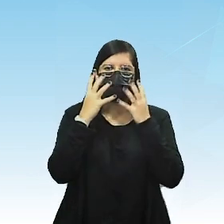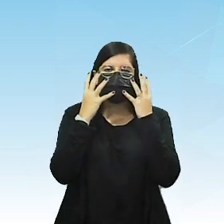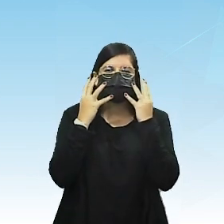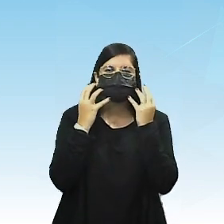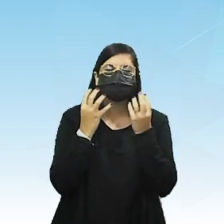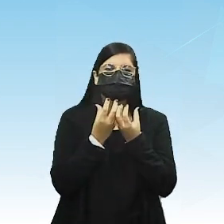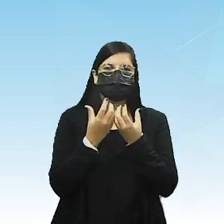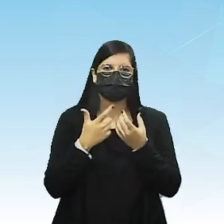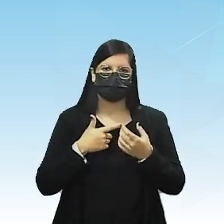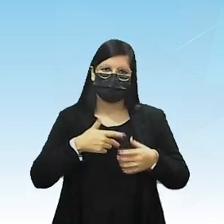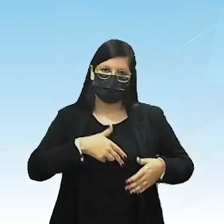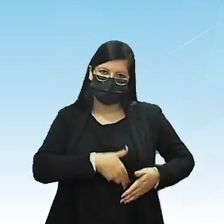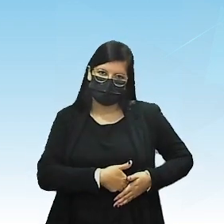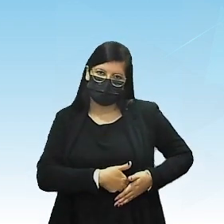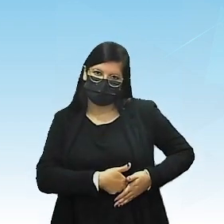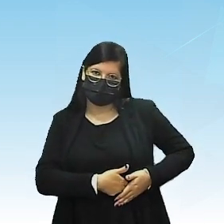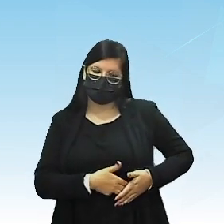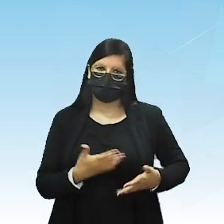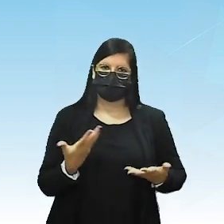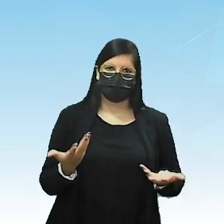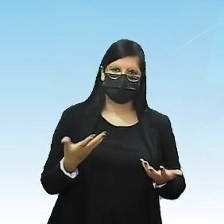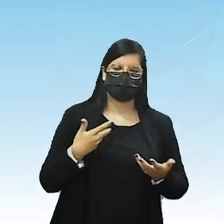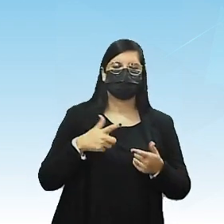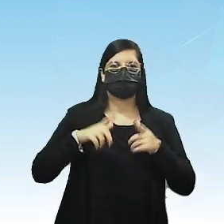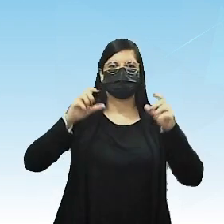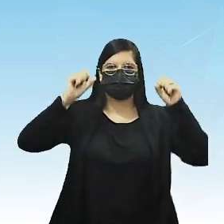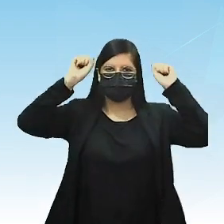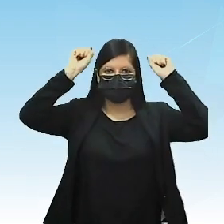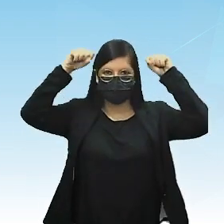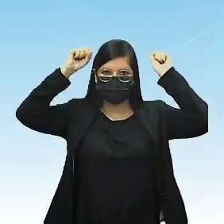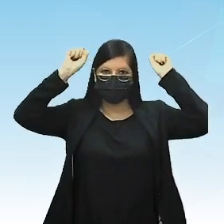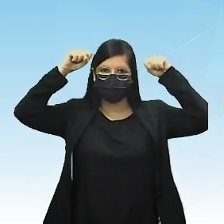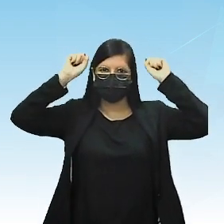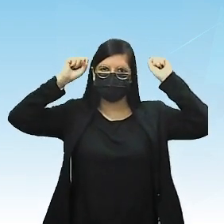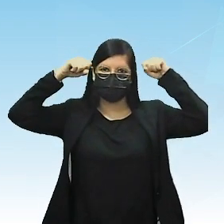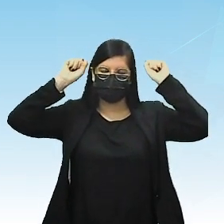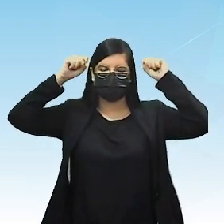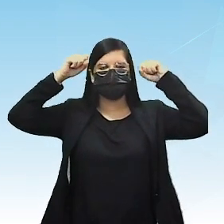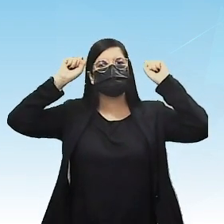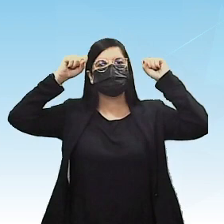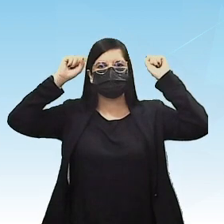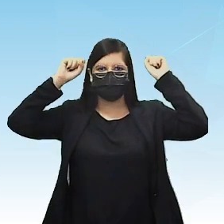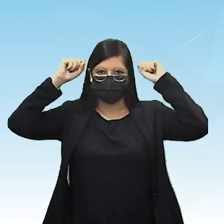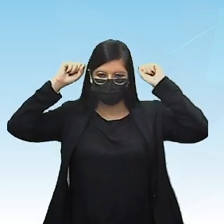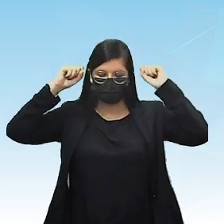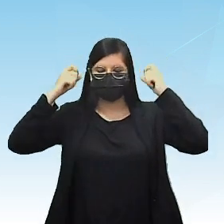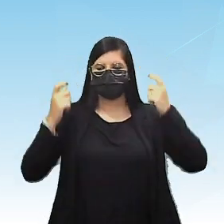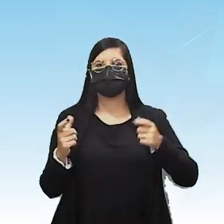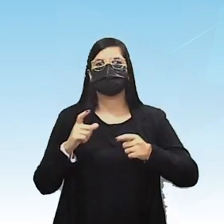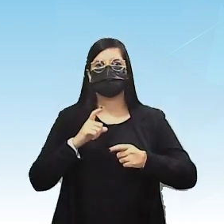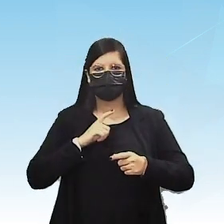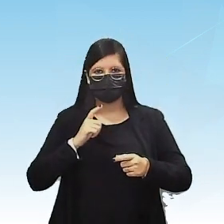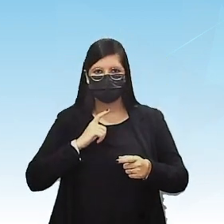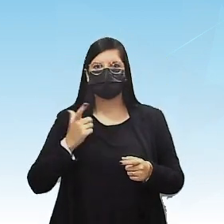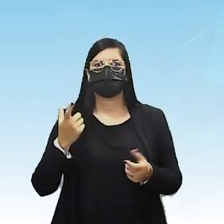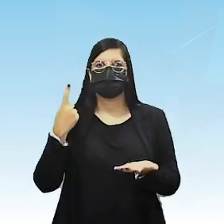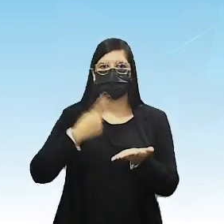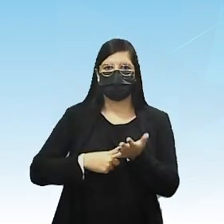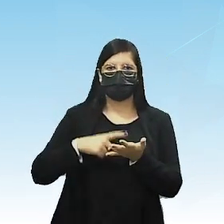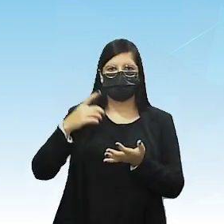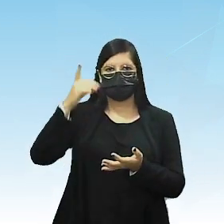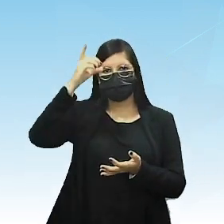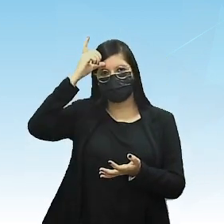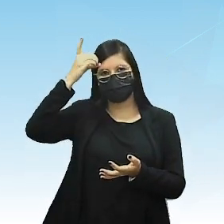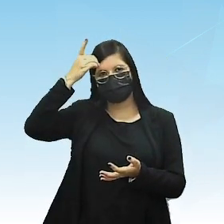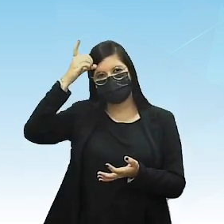tinha um punhal, que não sei o quê. Como também diziam que a Xuxa, né, a grande apresentadora, tinha feito um pacto com o diabo para fazer